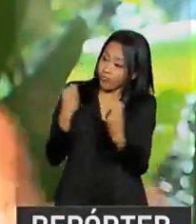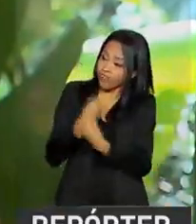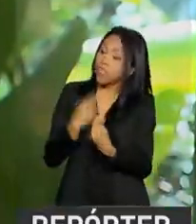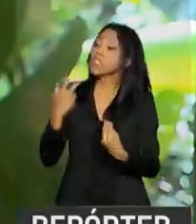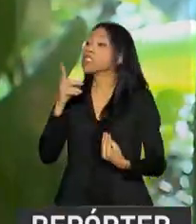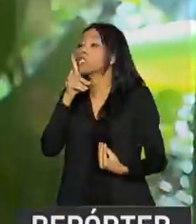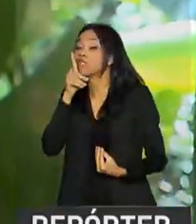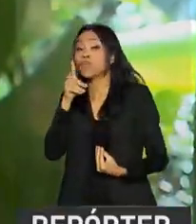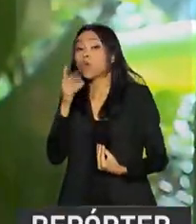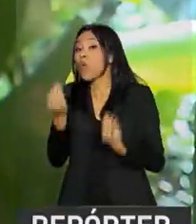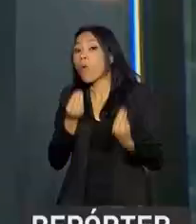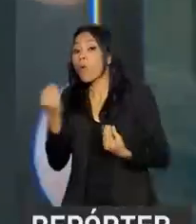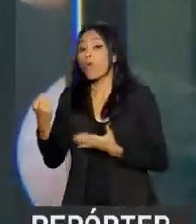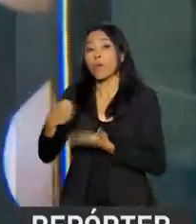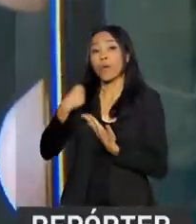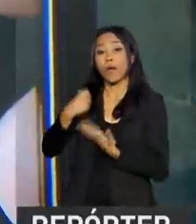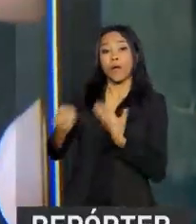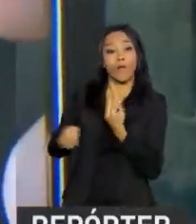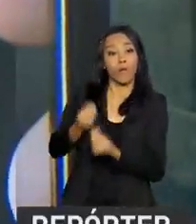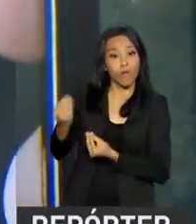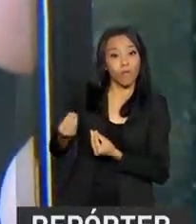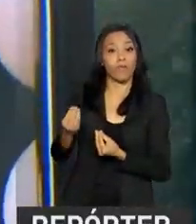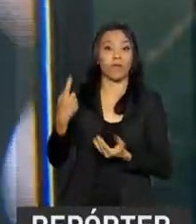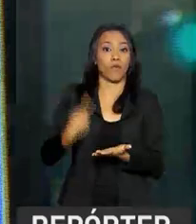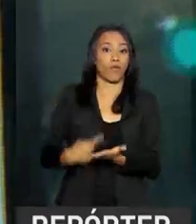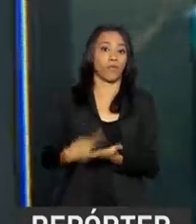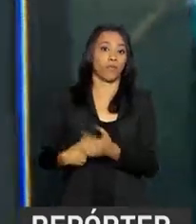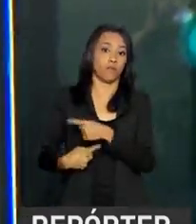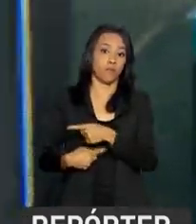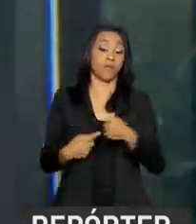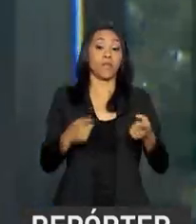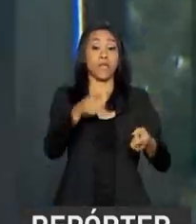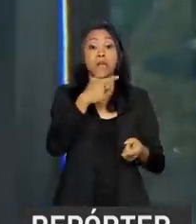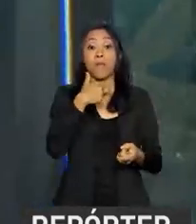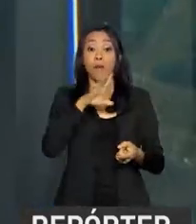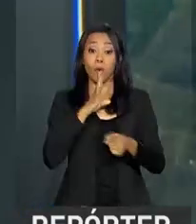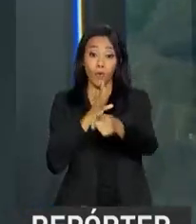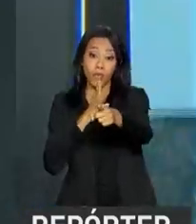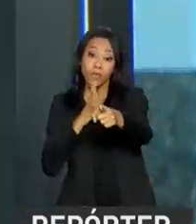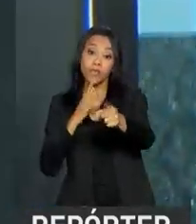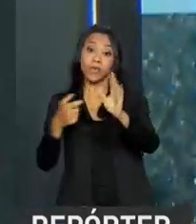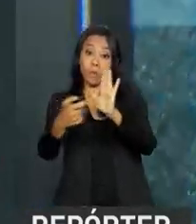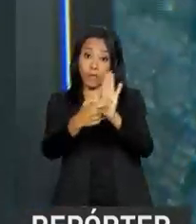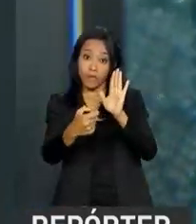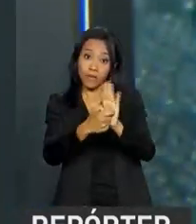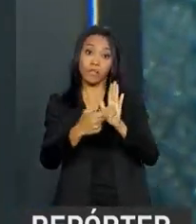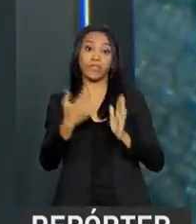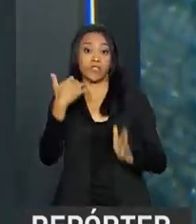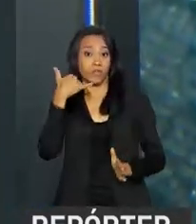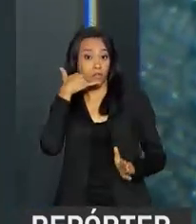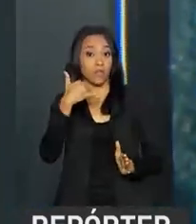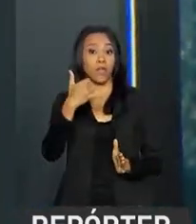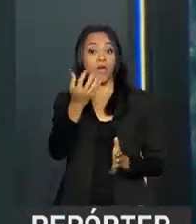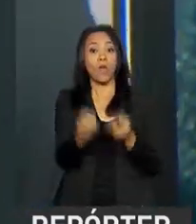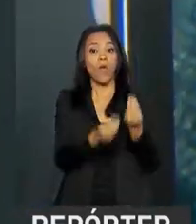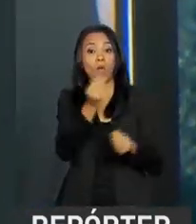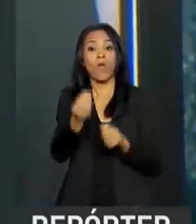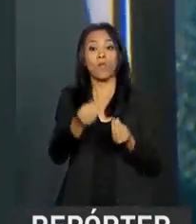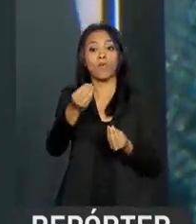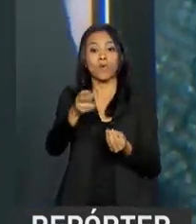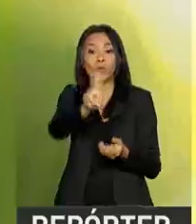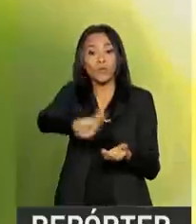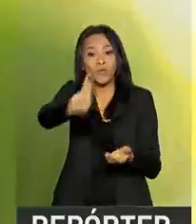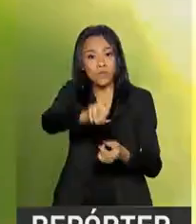tipo de apoio pode acontecer para que mais pessoas conheçam um aplicativo e se engajem na ação de preservar as